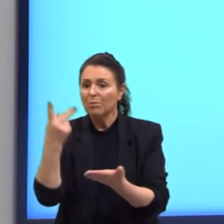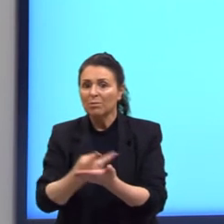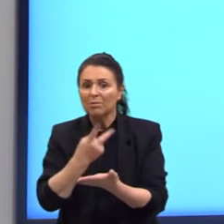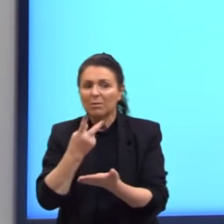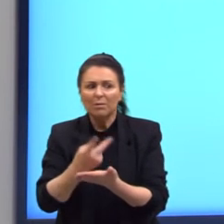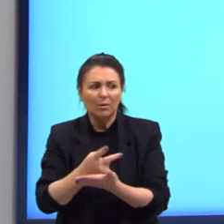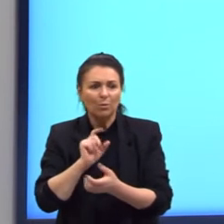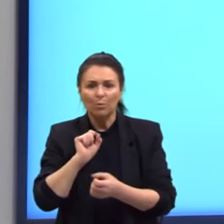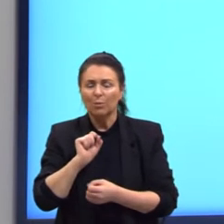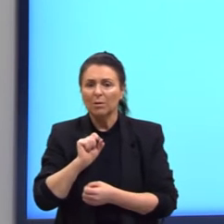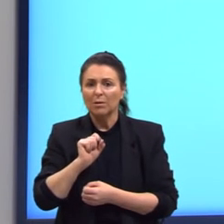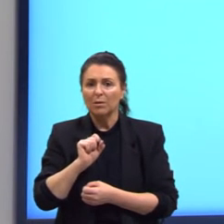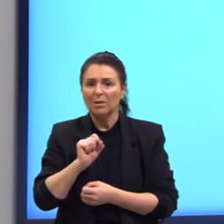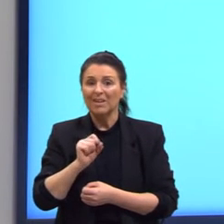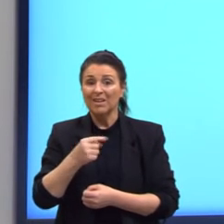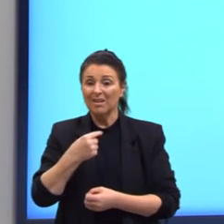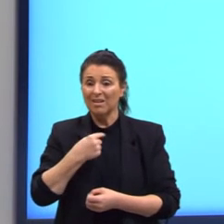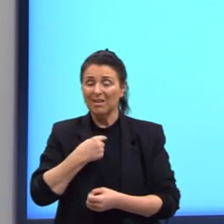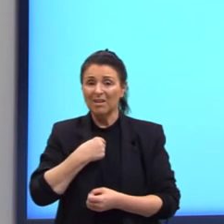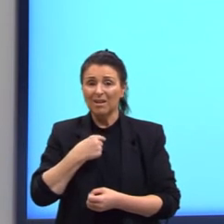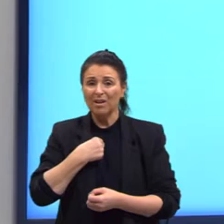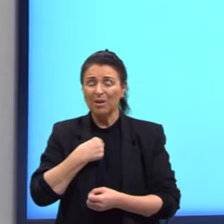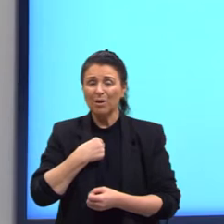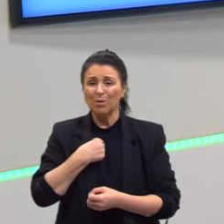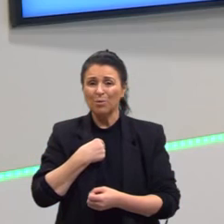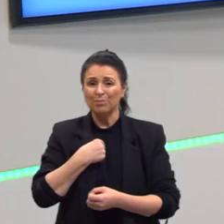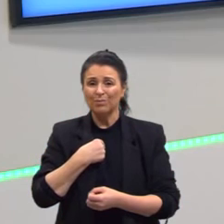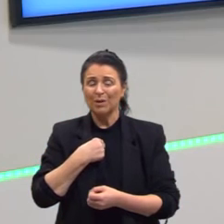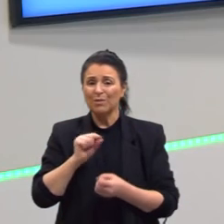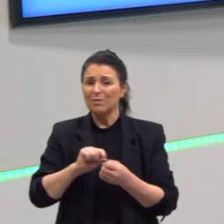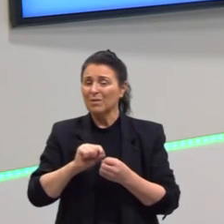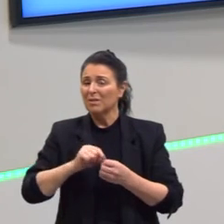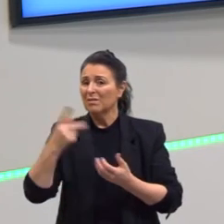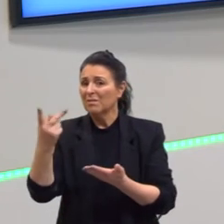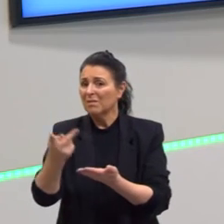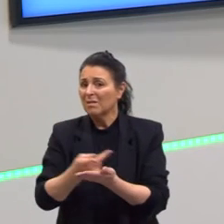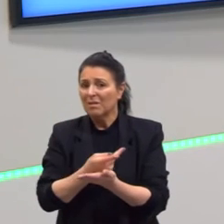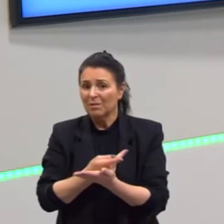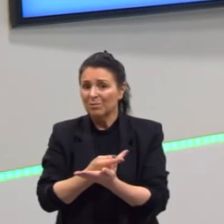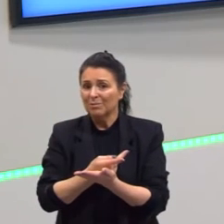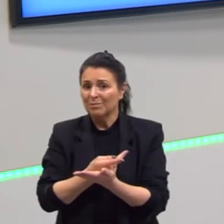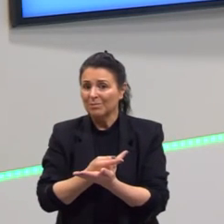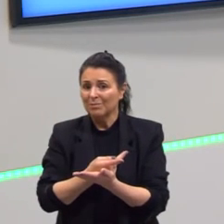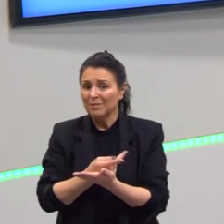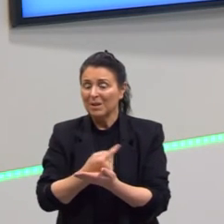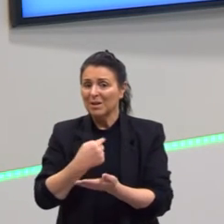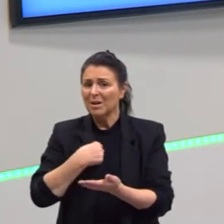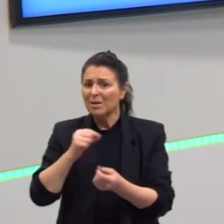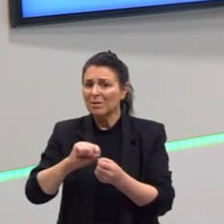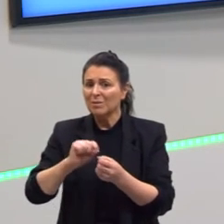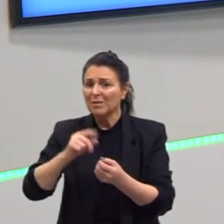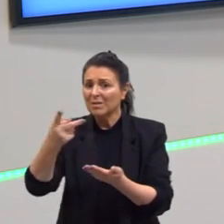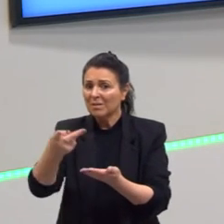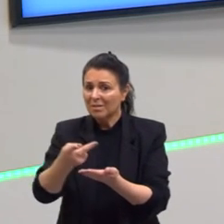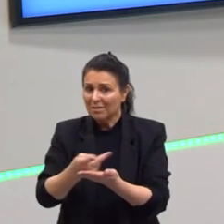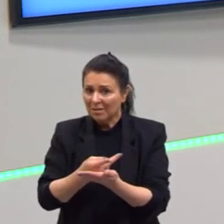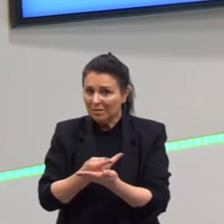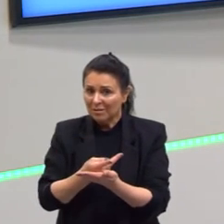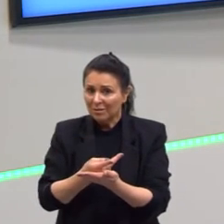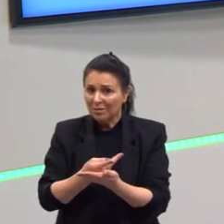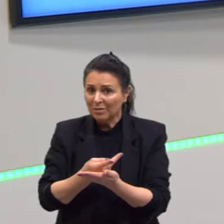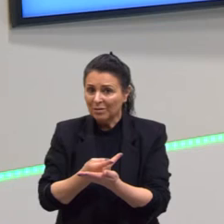eu tenho falhado então a essa continuidade eu vou bater na mesma tecla para vocês entenderem